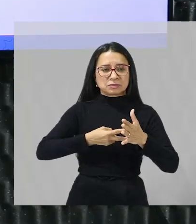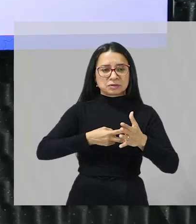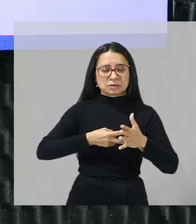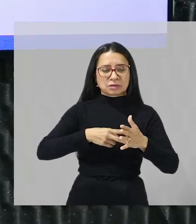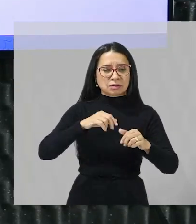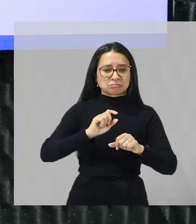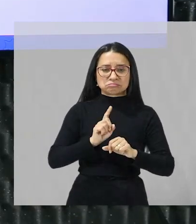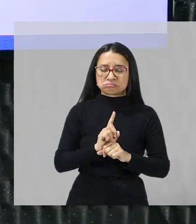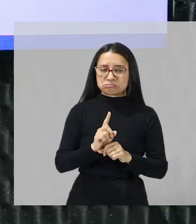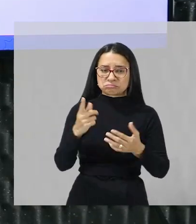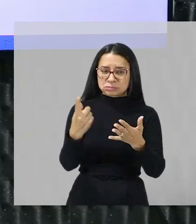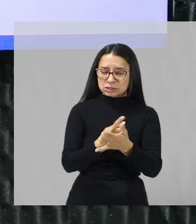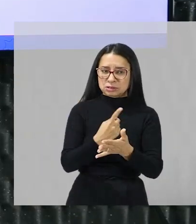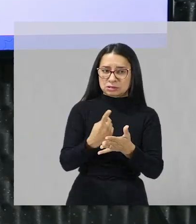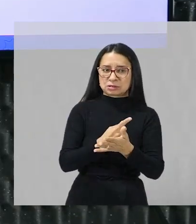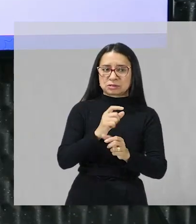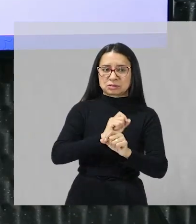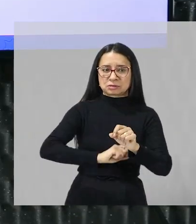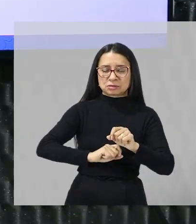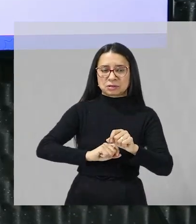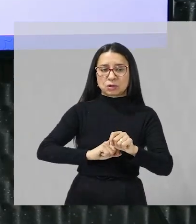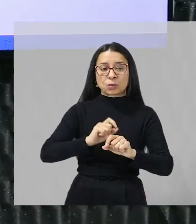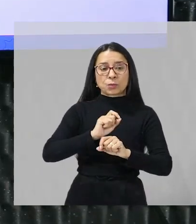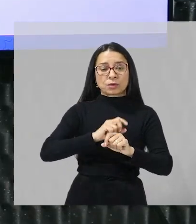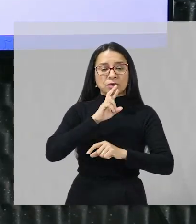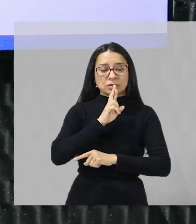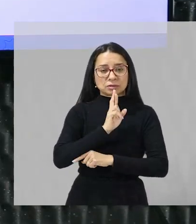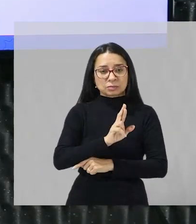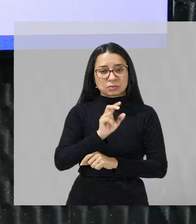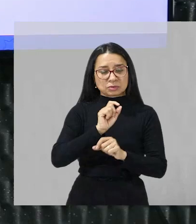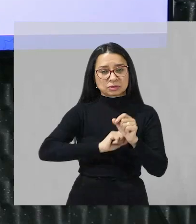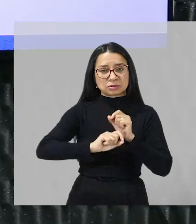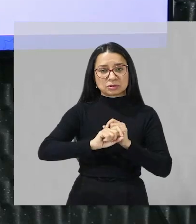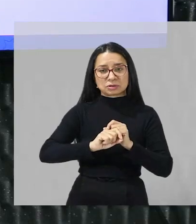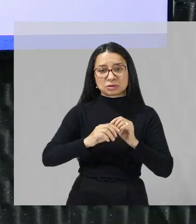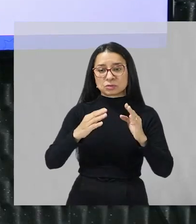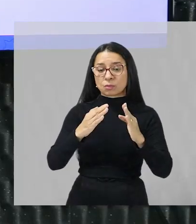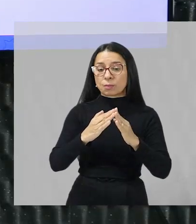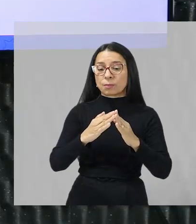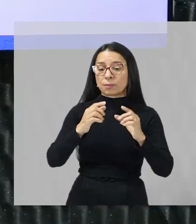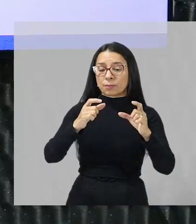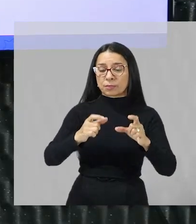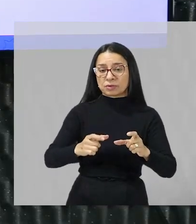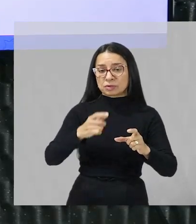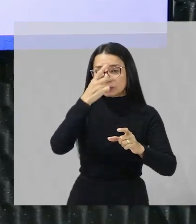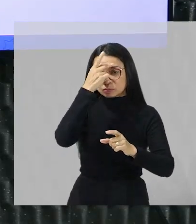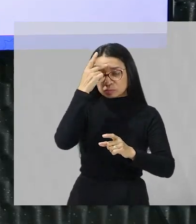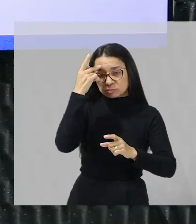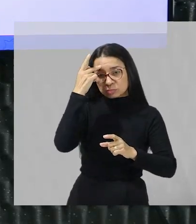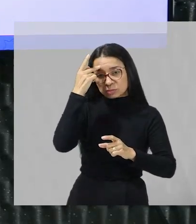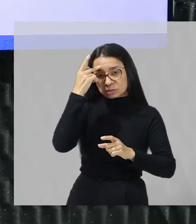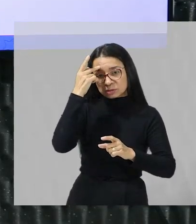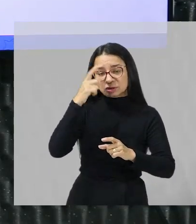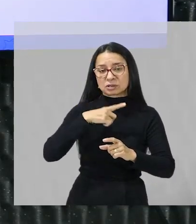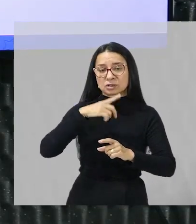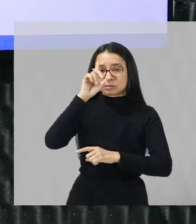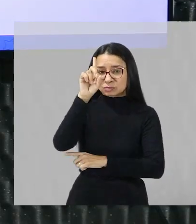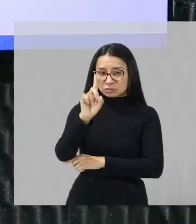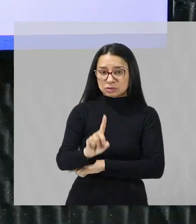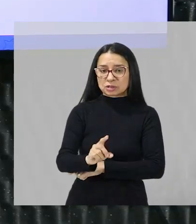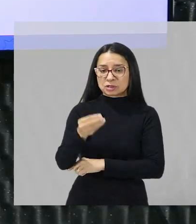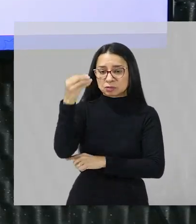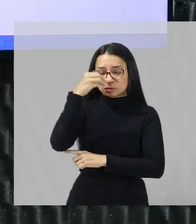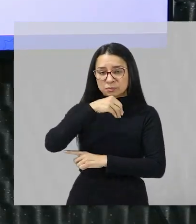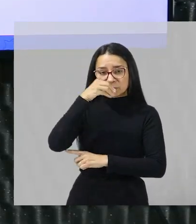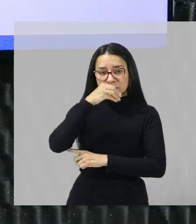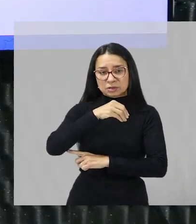fato o que foi perguntado é que a consequência disso para o morador da favela é que ele tem os seus direitos enfraquecidos. Ele não é visto como cidadão